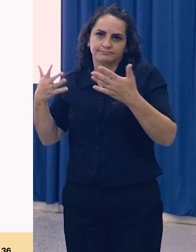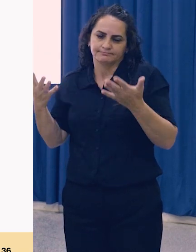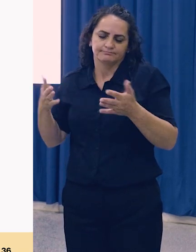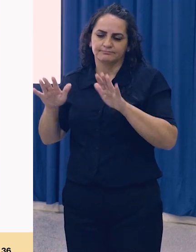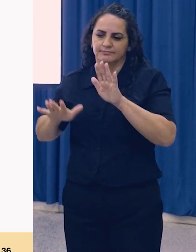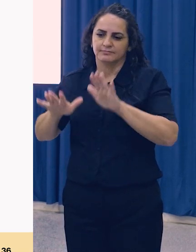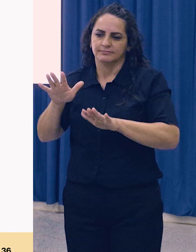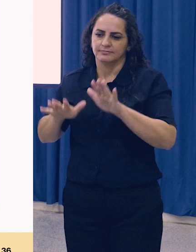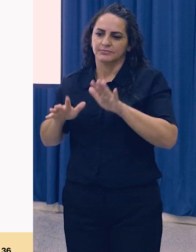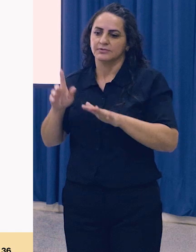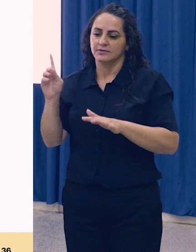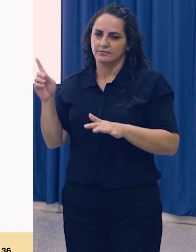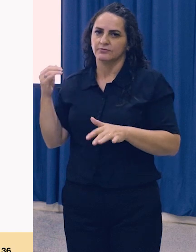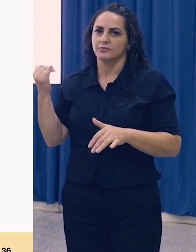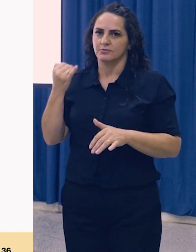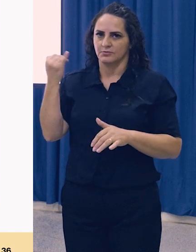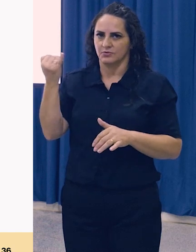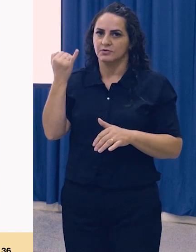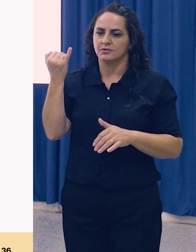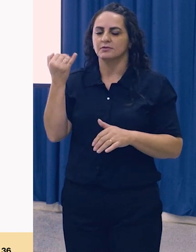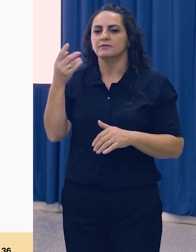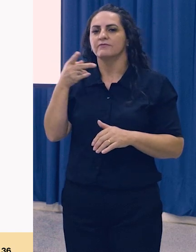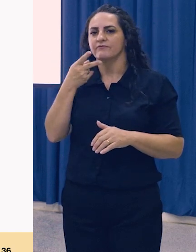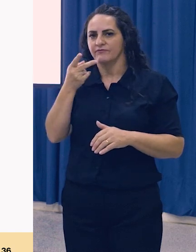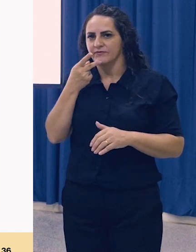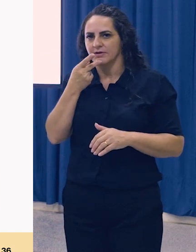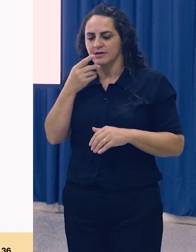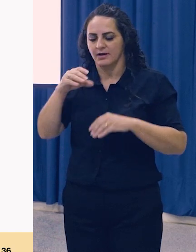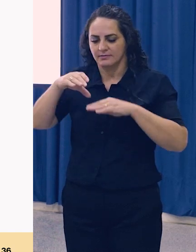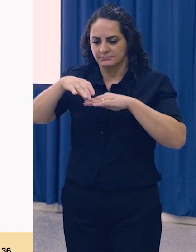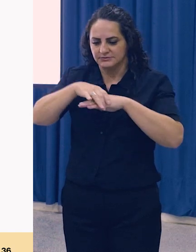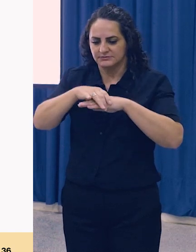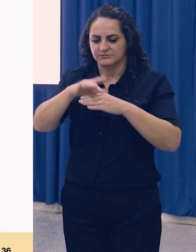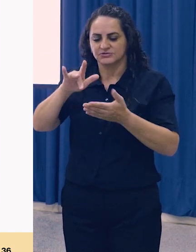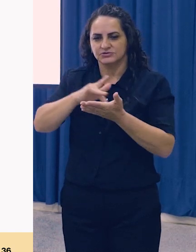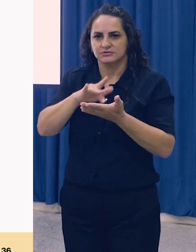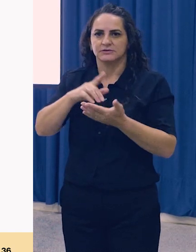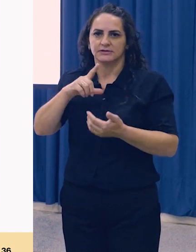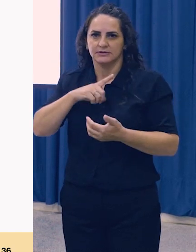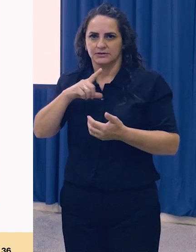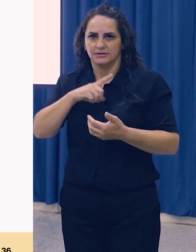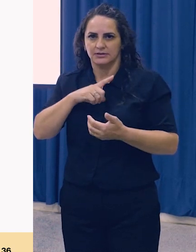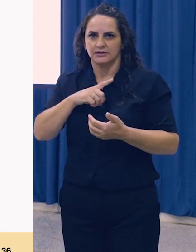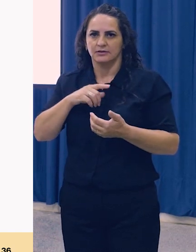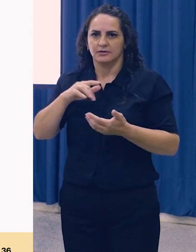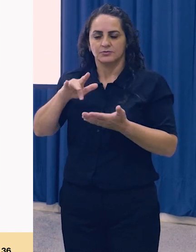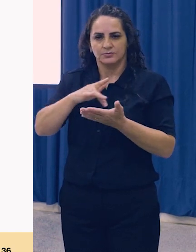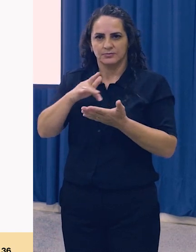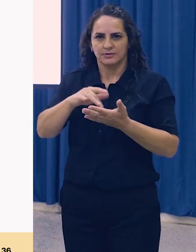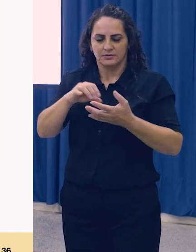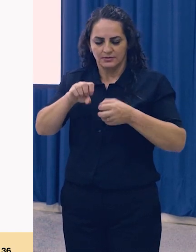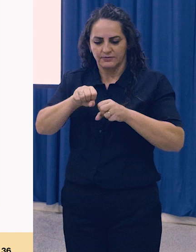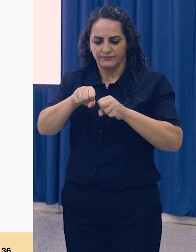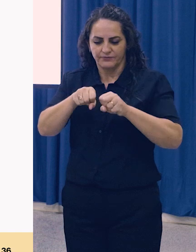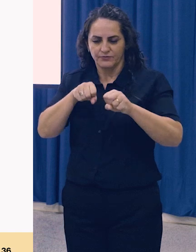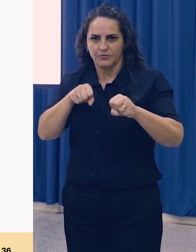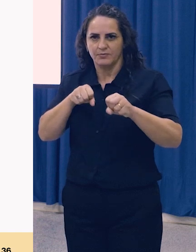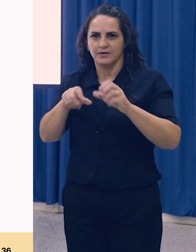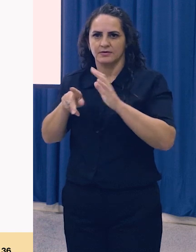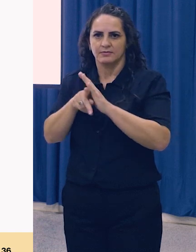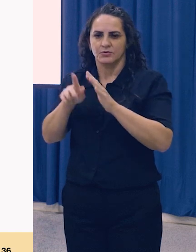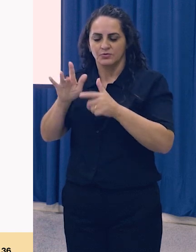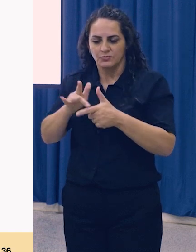Aqui foi importante a gente dizer para a empresa de sapatilhas que teria uma bailarina formada no Bolshoi que ia dançar no nosso filme, para eles